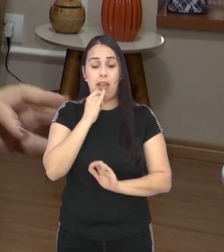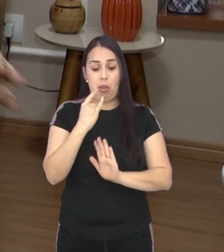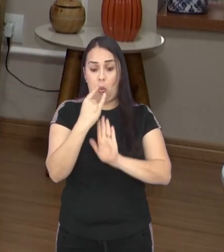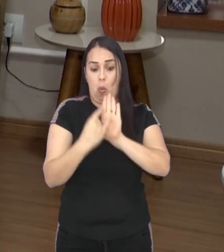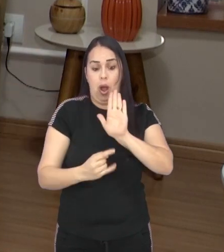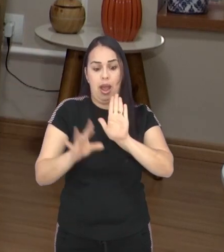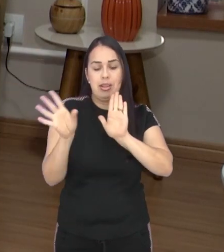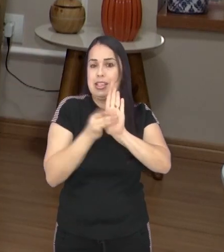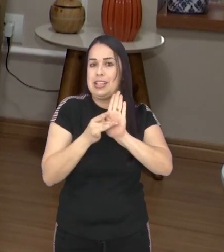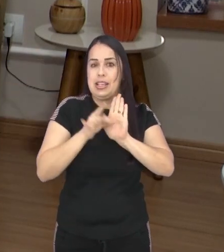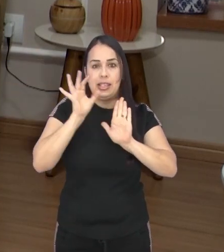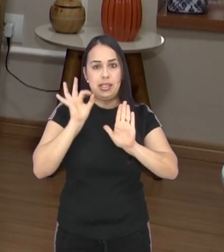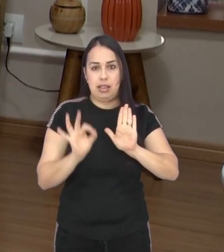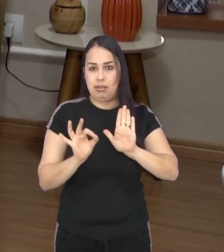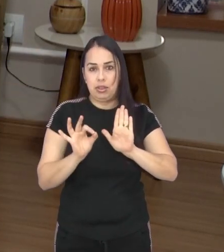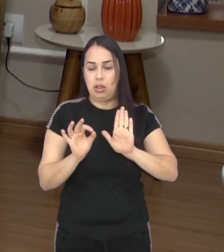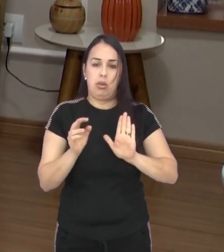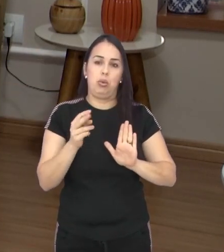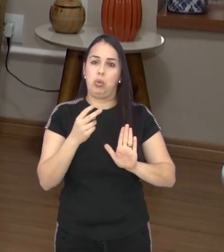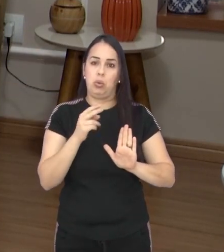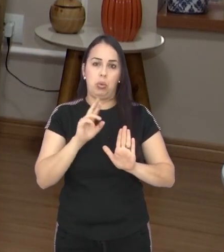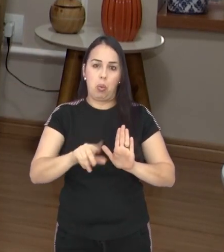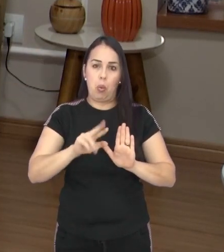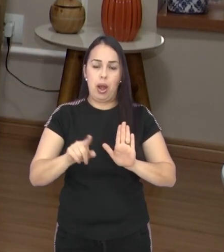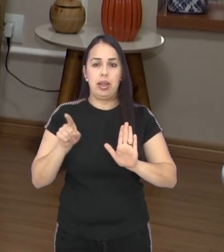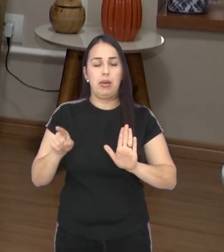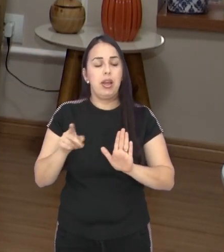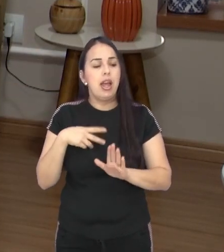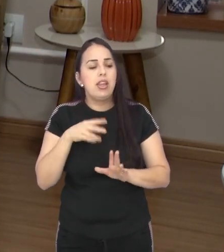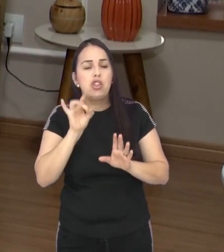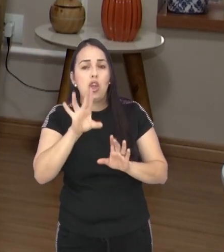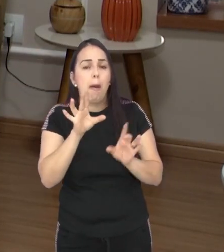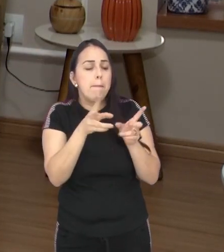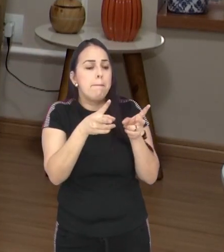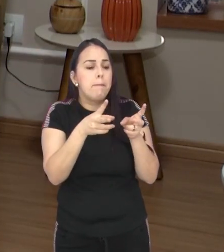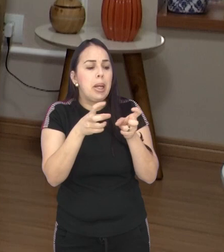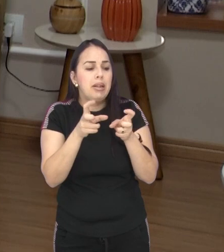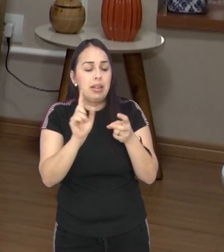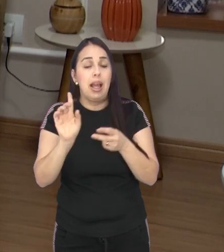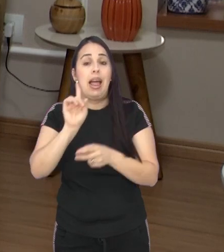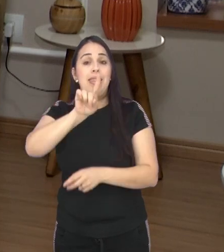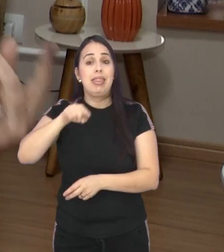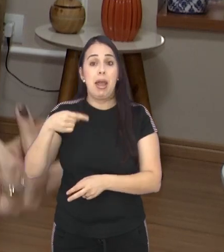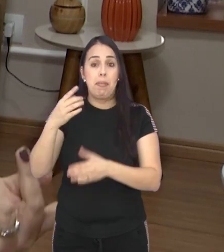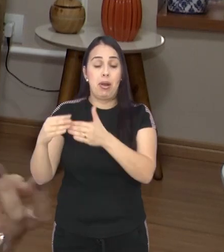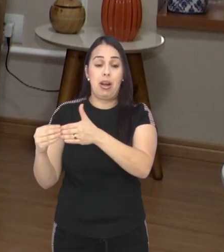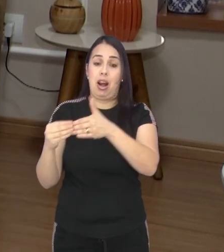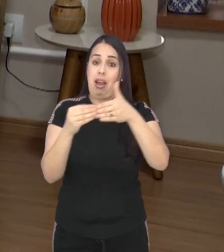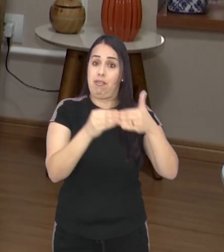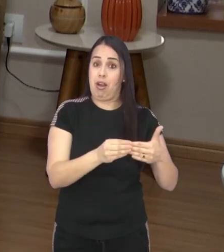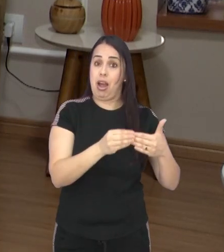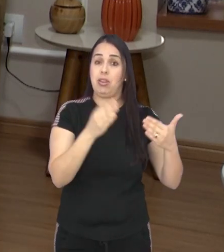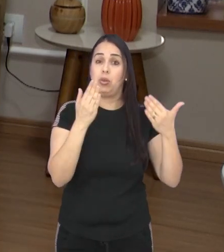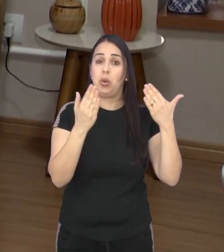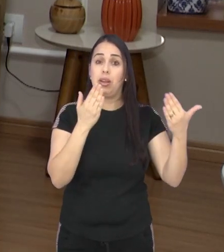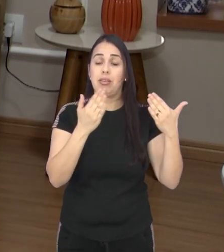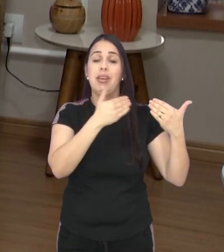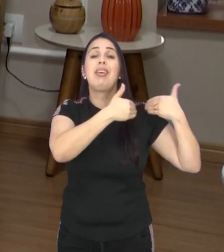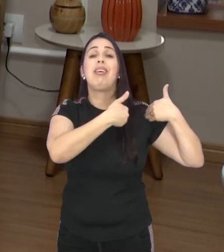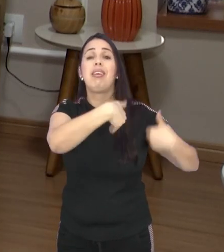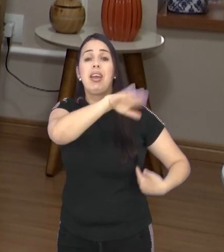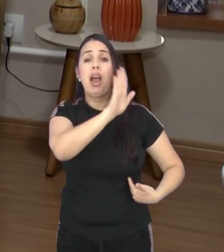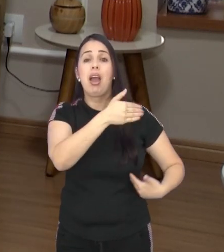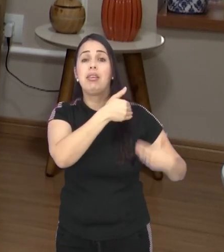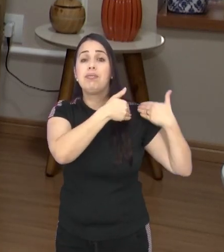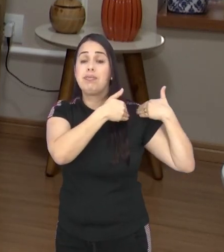escola, que ainda não é um diagnóstico fechado, é um olhar, não é rótulo, Depois, essa criança deve ser encaminhada a um